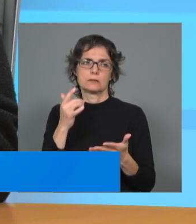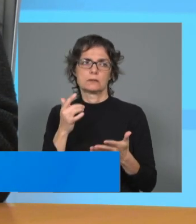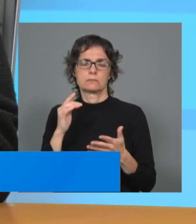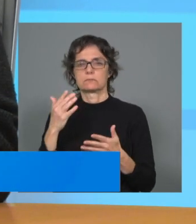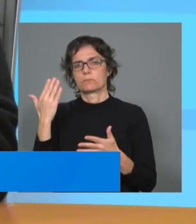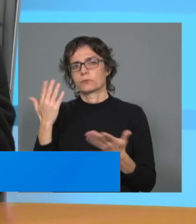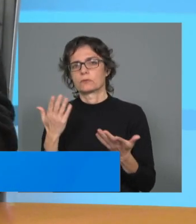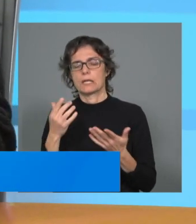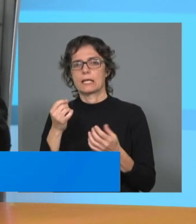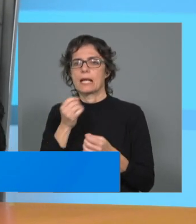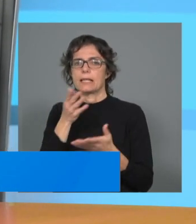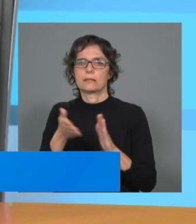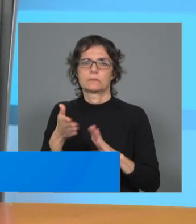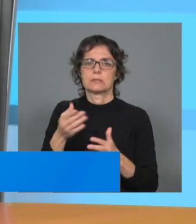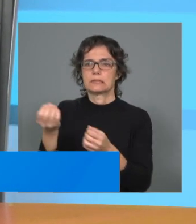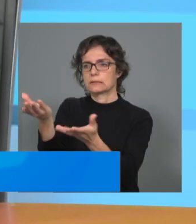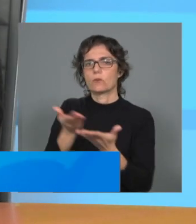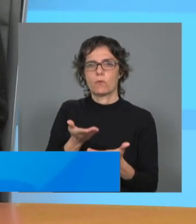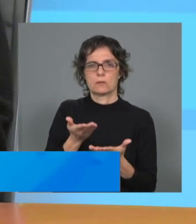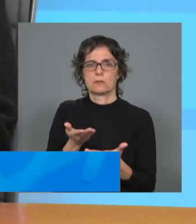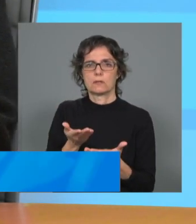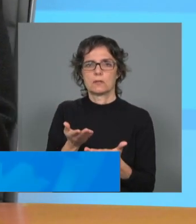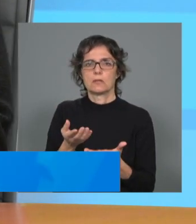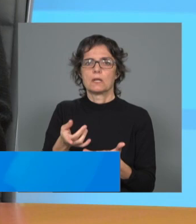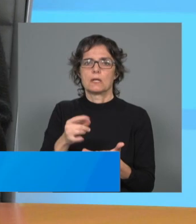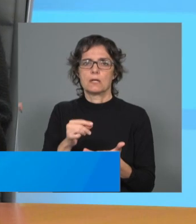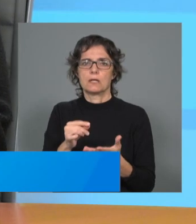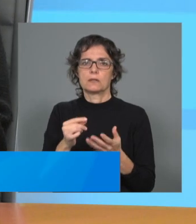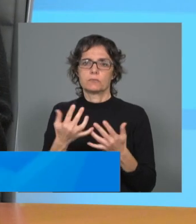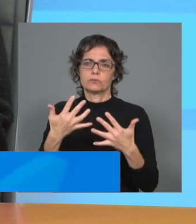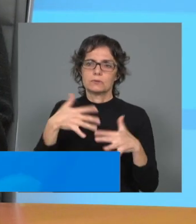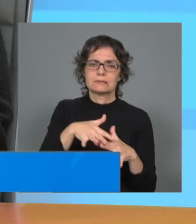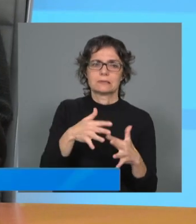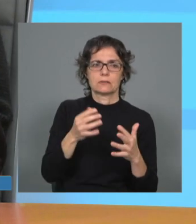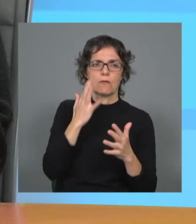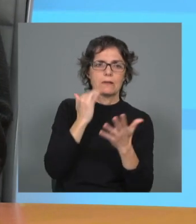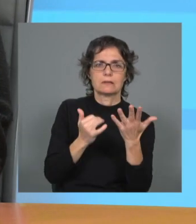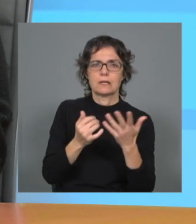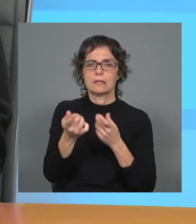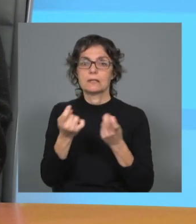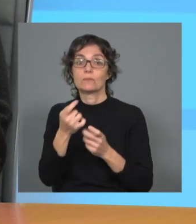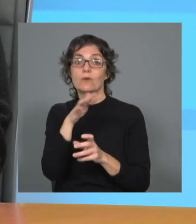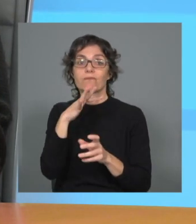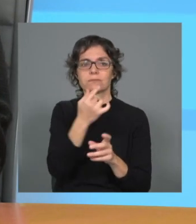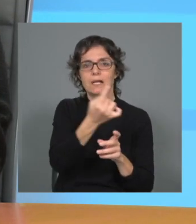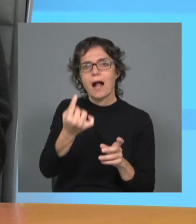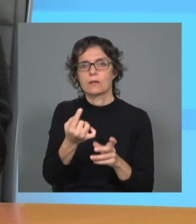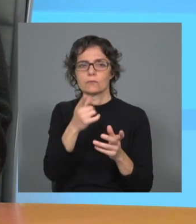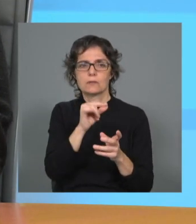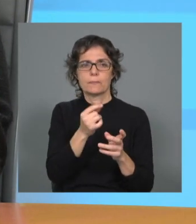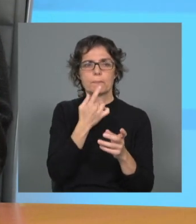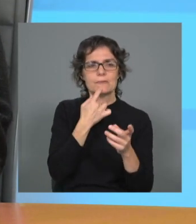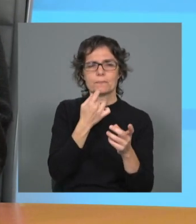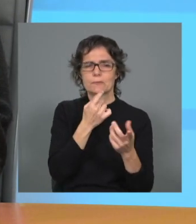soluções de inserção das pessoas, seja só em emergência, seja mais definitivo, e depois ver família a família o que é que eles precisam.